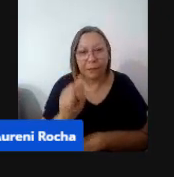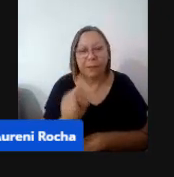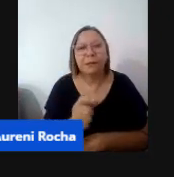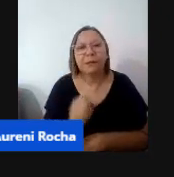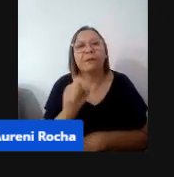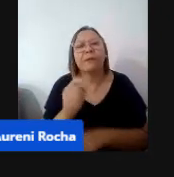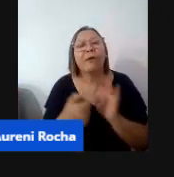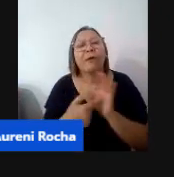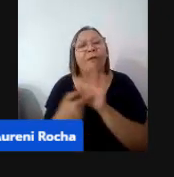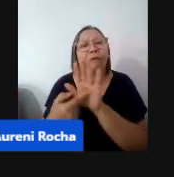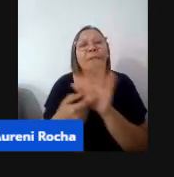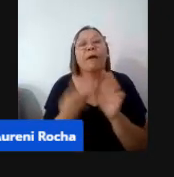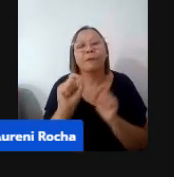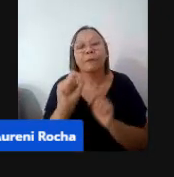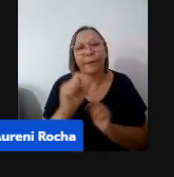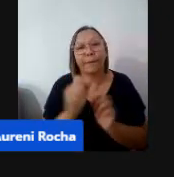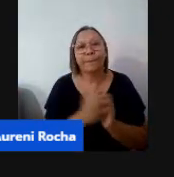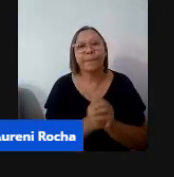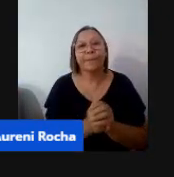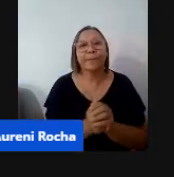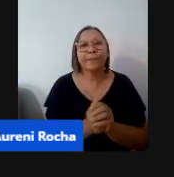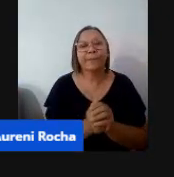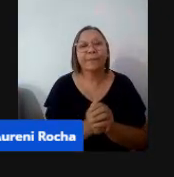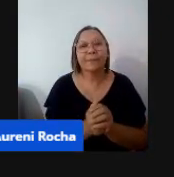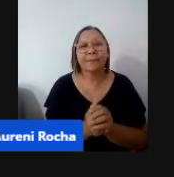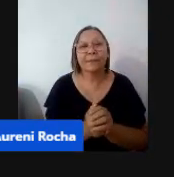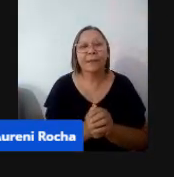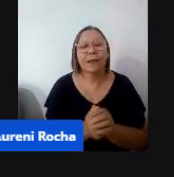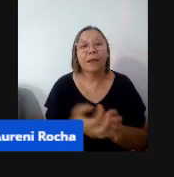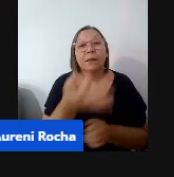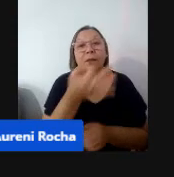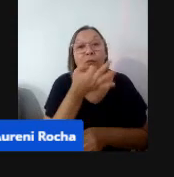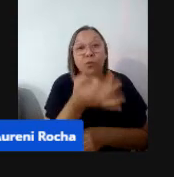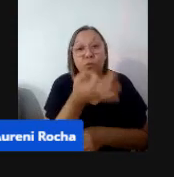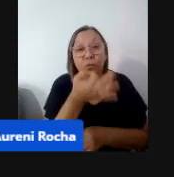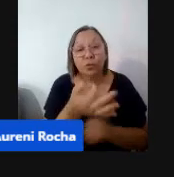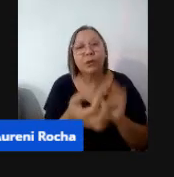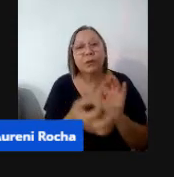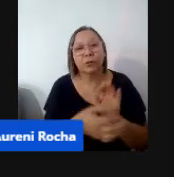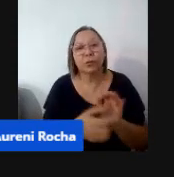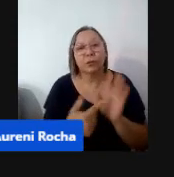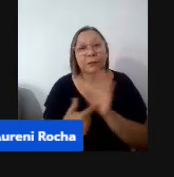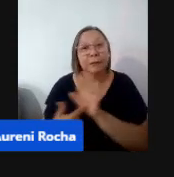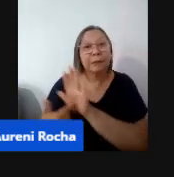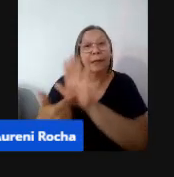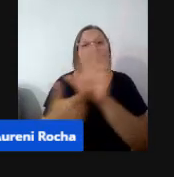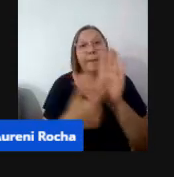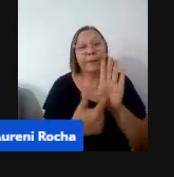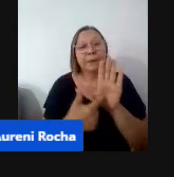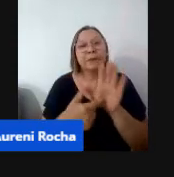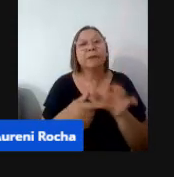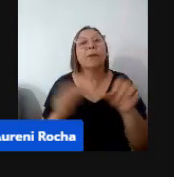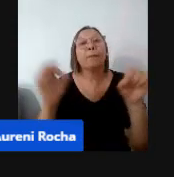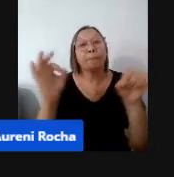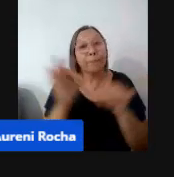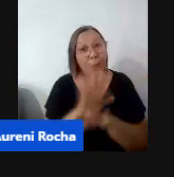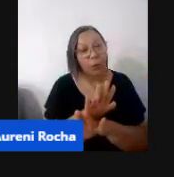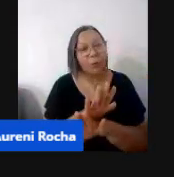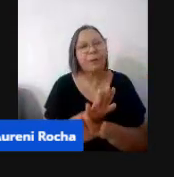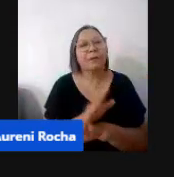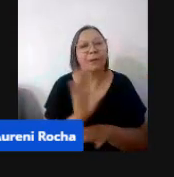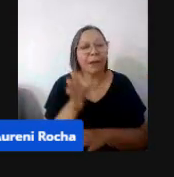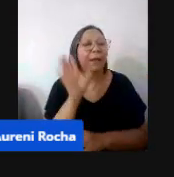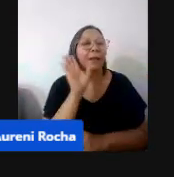vai mostrar? Ele mostra algumas sugestões de apresentações já prontas. Não é muito